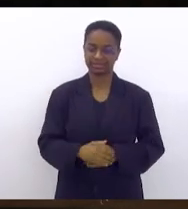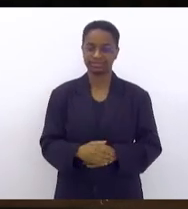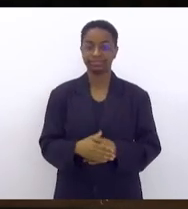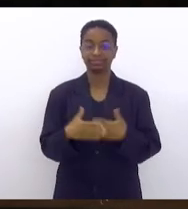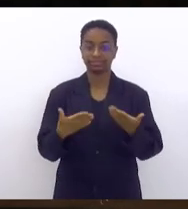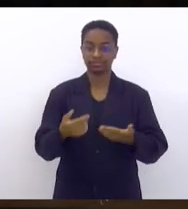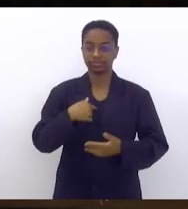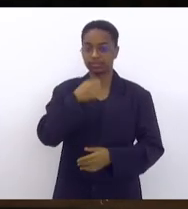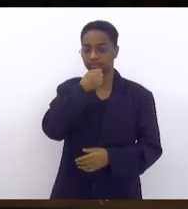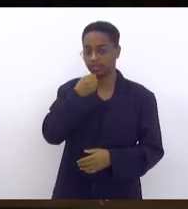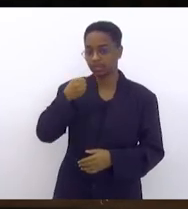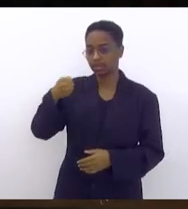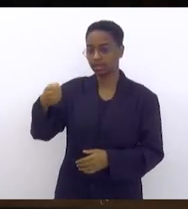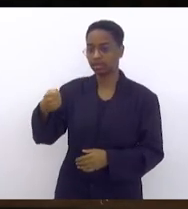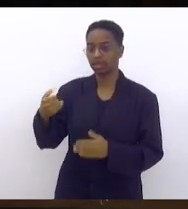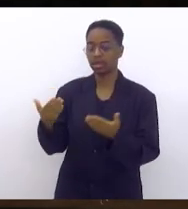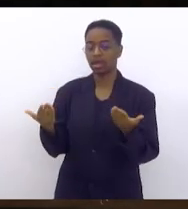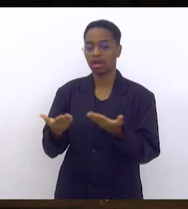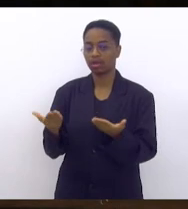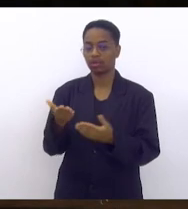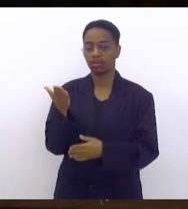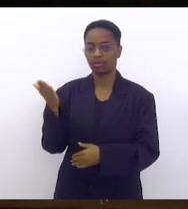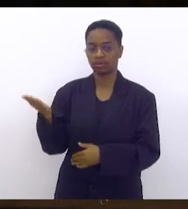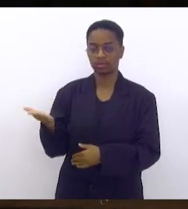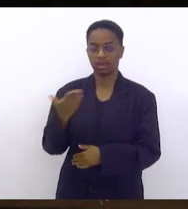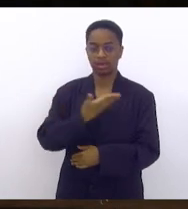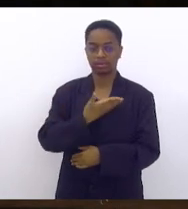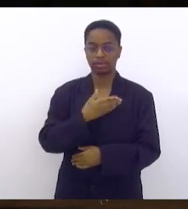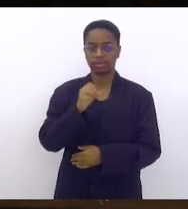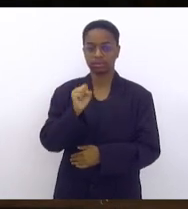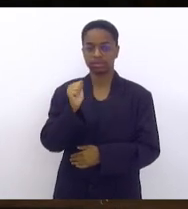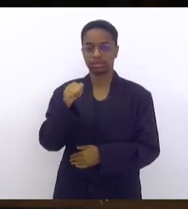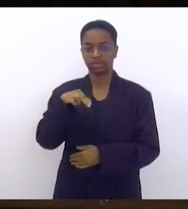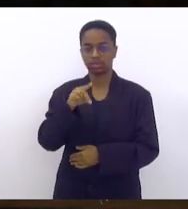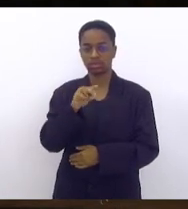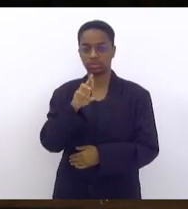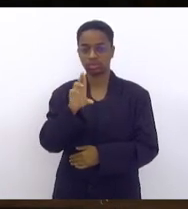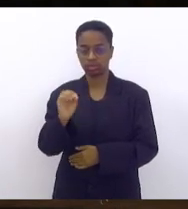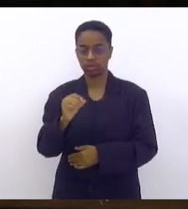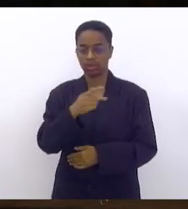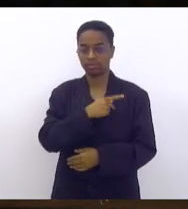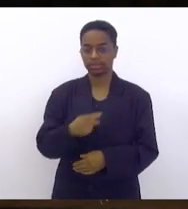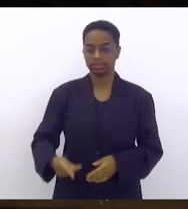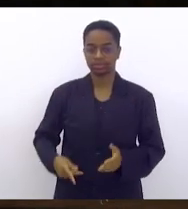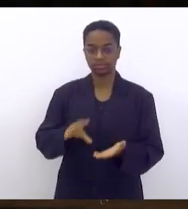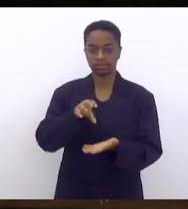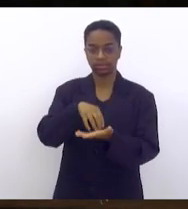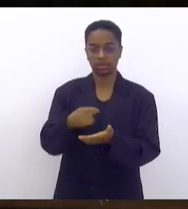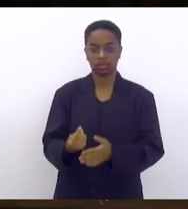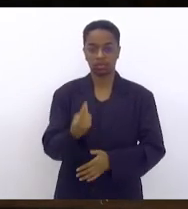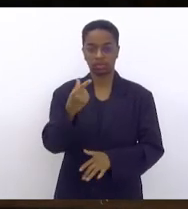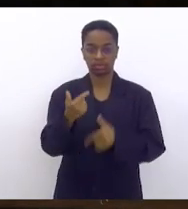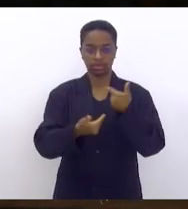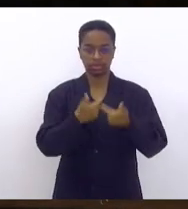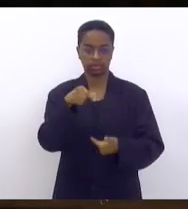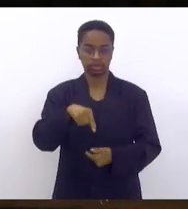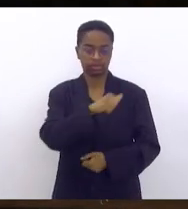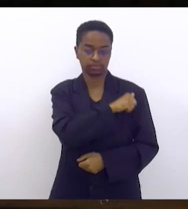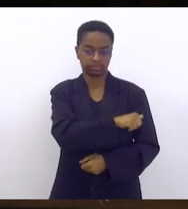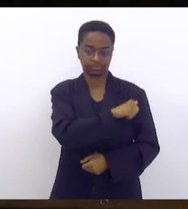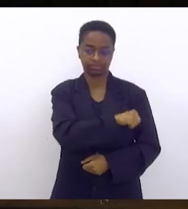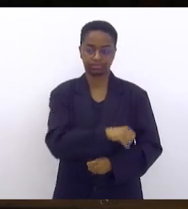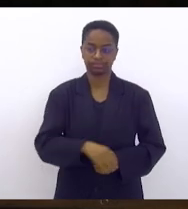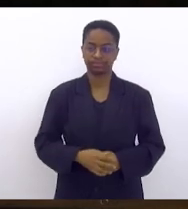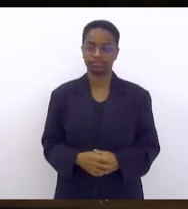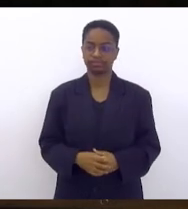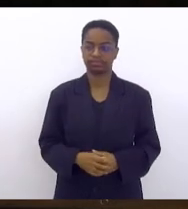passo a palavra para o queridíssimo companheiro Sandro César, que é o presidente da Central Única dos Trabalhadores do Rio de Janeiro.